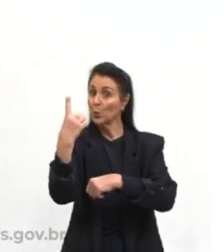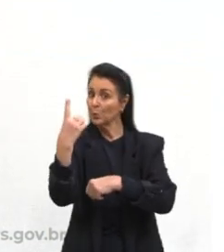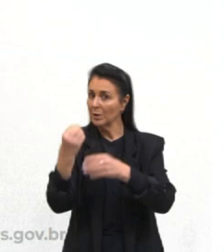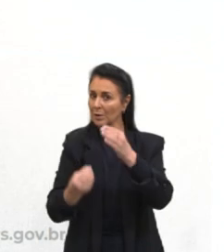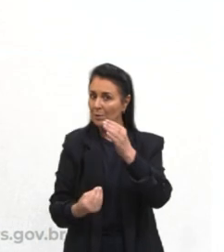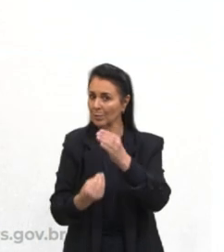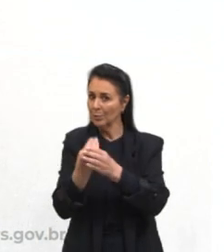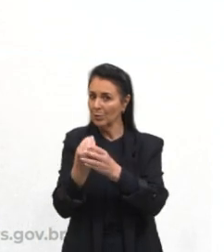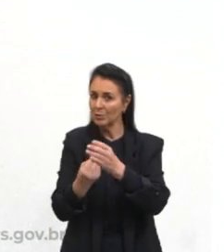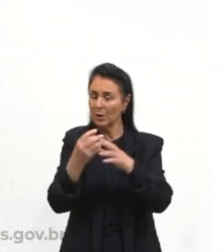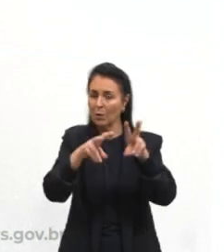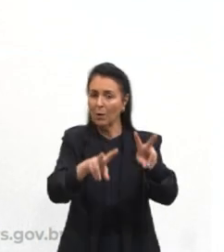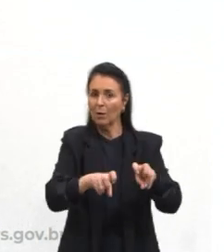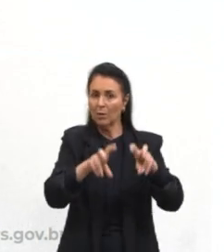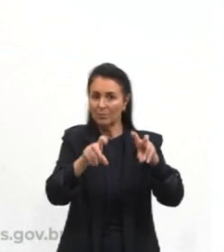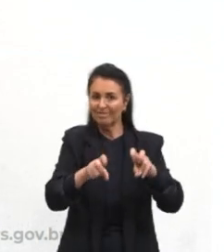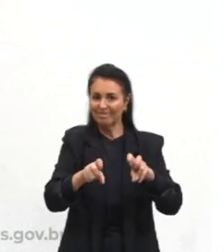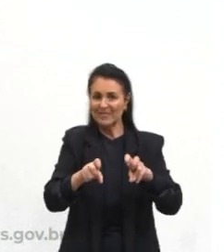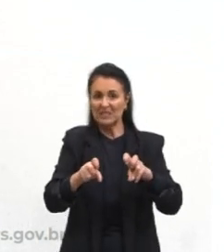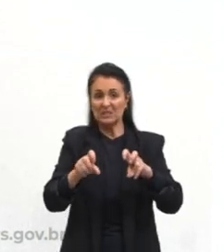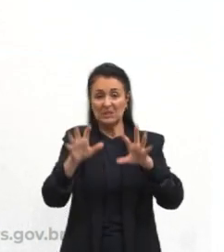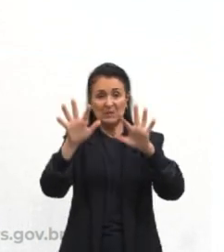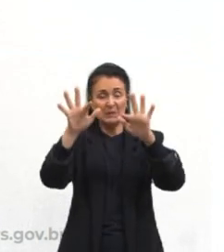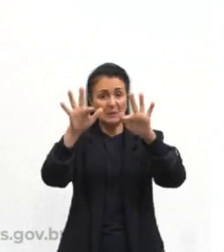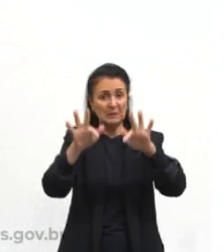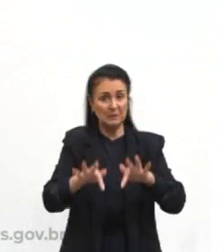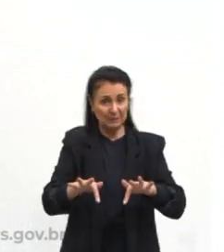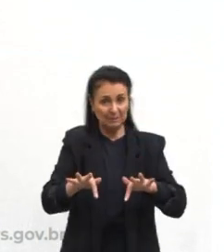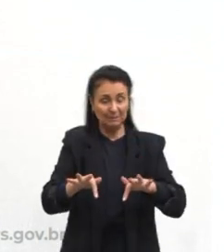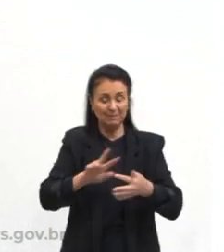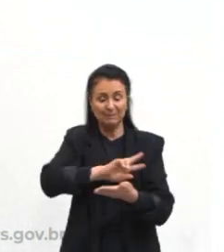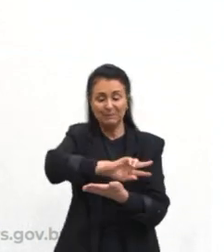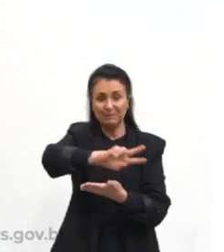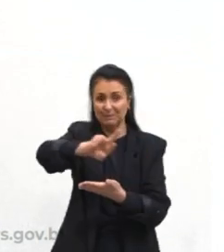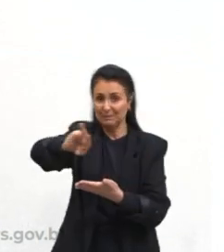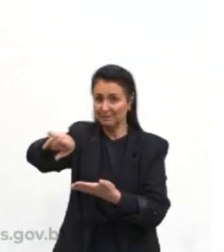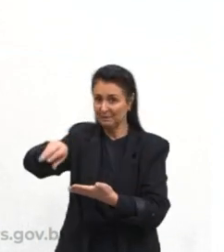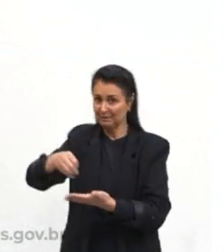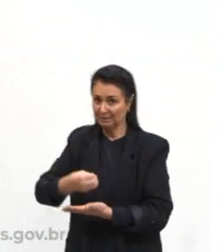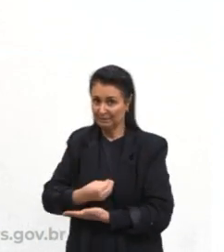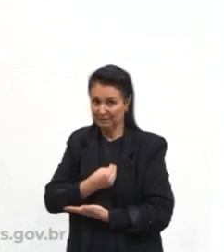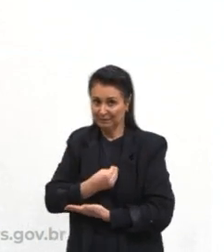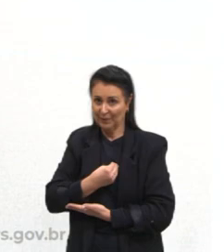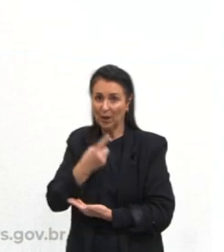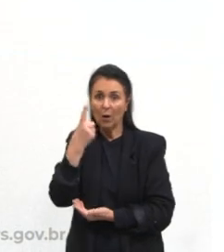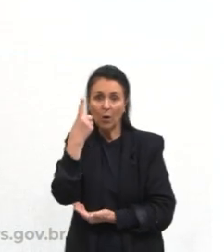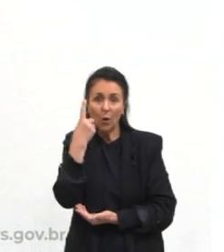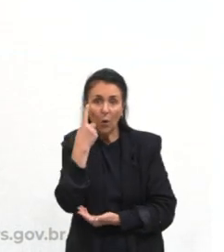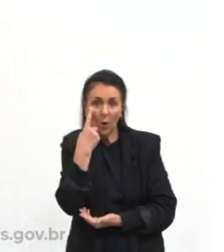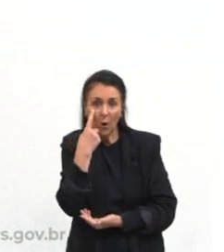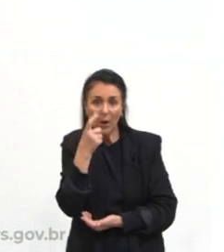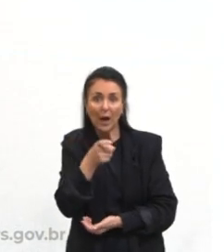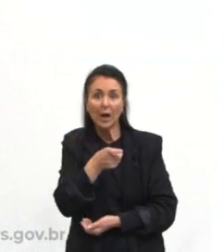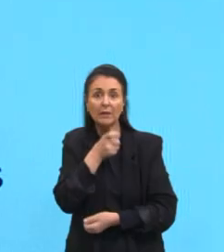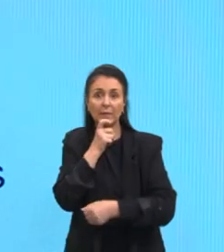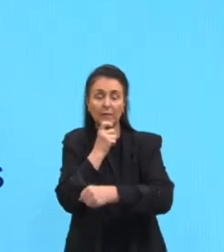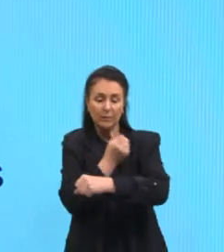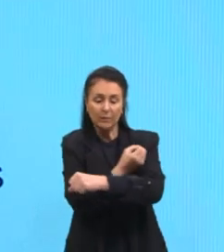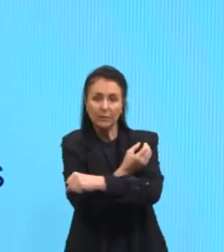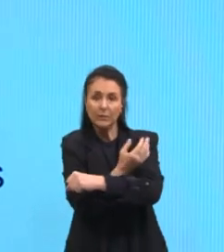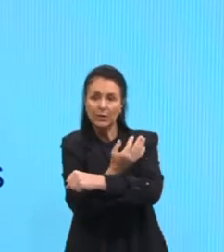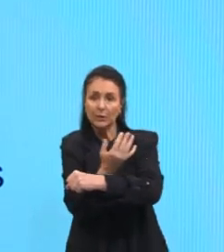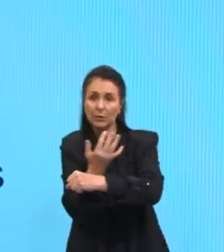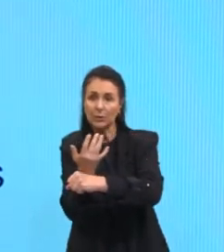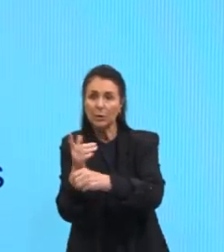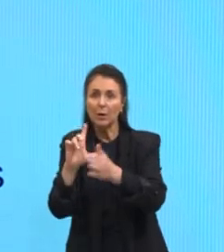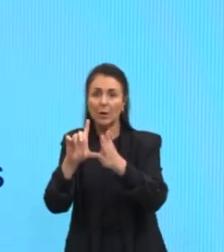ali com essa a biodiversidade eu trago a fotinho aqui para vocês né olha lá o bem verdinho aqui em cima vai mostrar agora